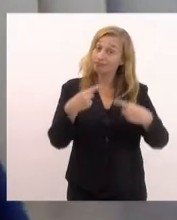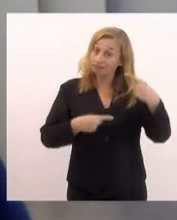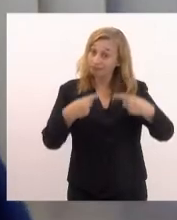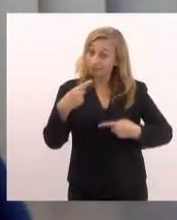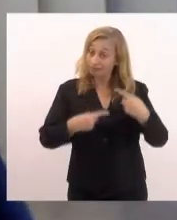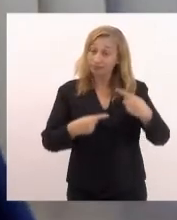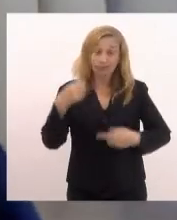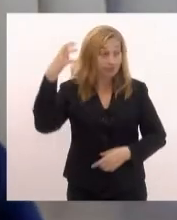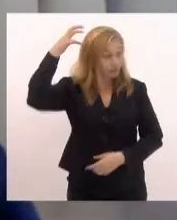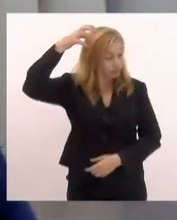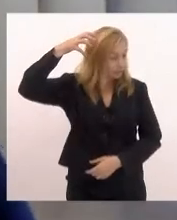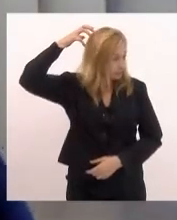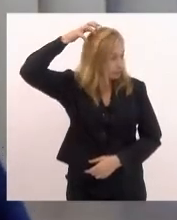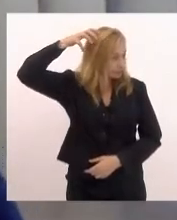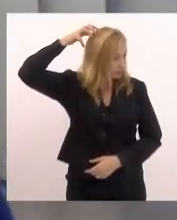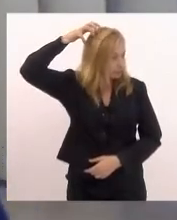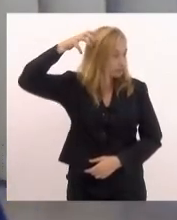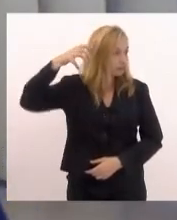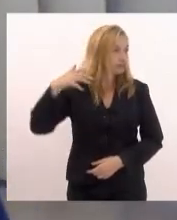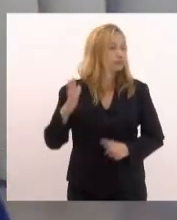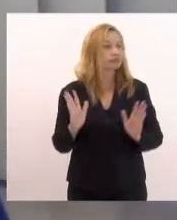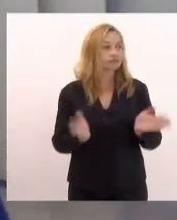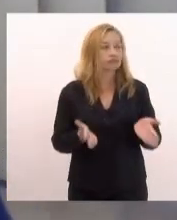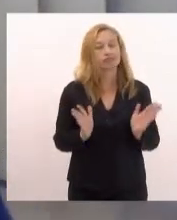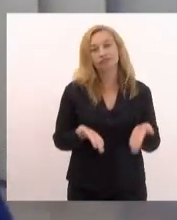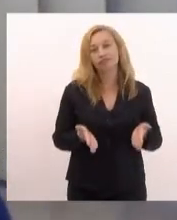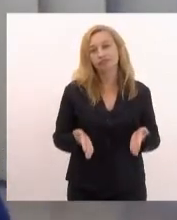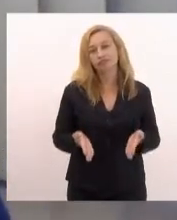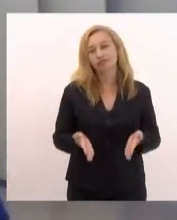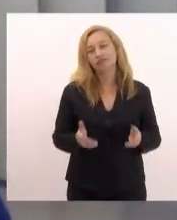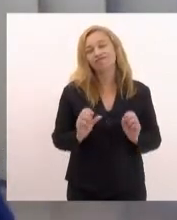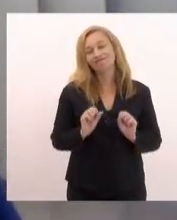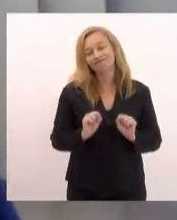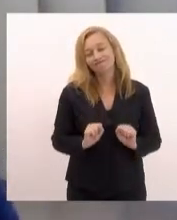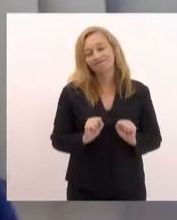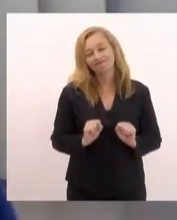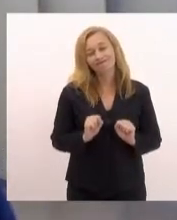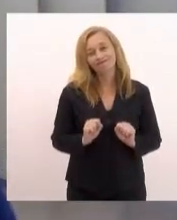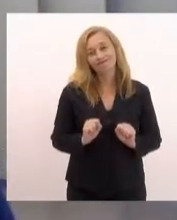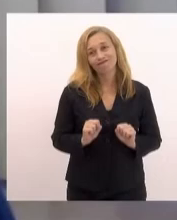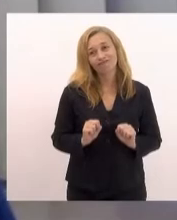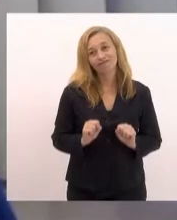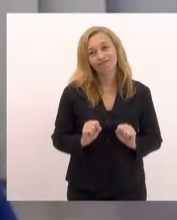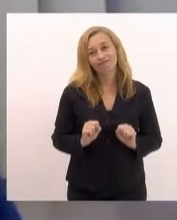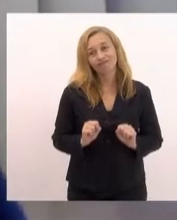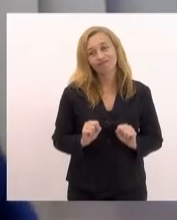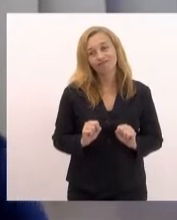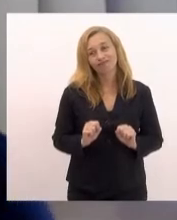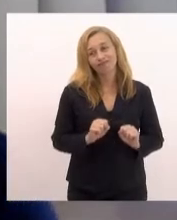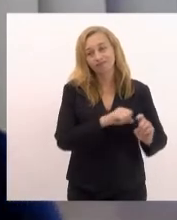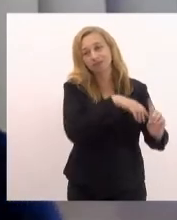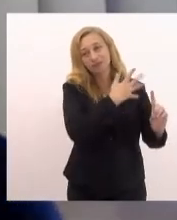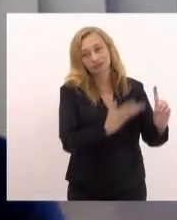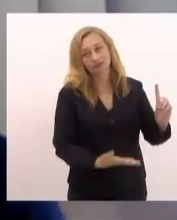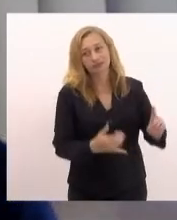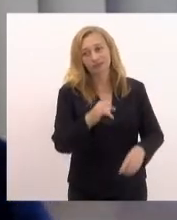é a Marielle Franco, que hoje pode ser símbolo dessa homenagem ao